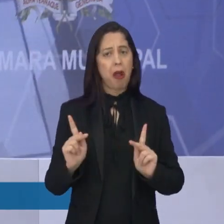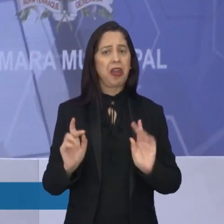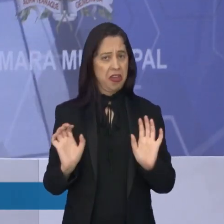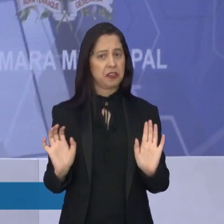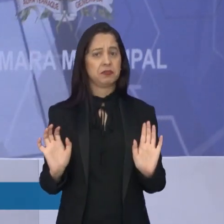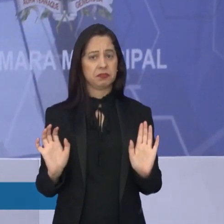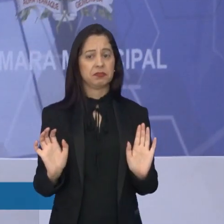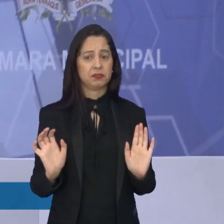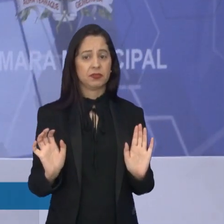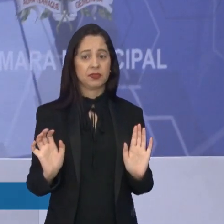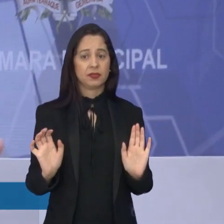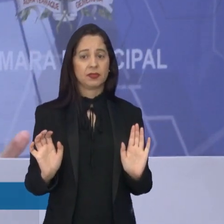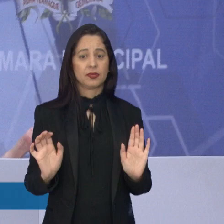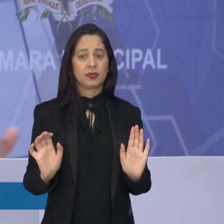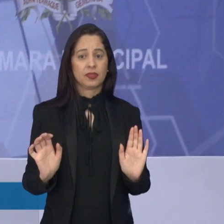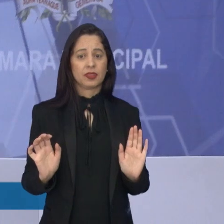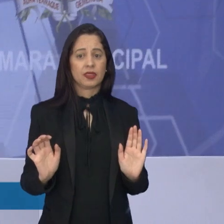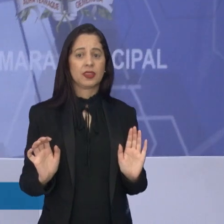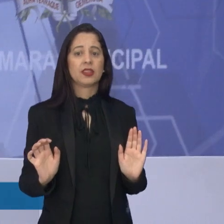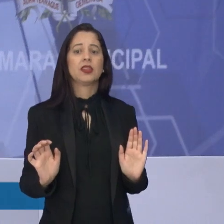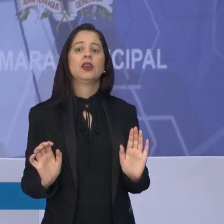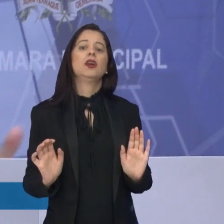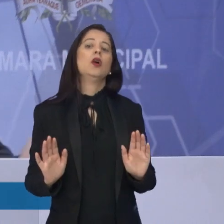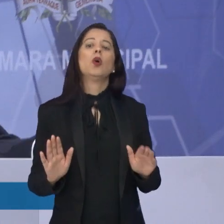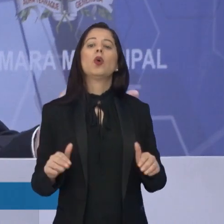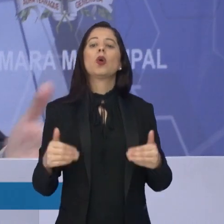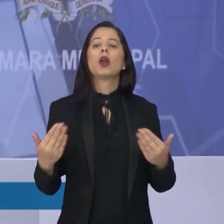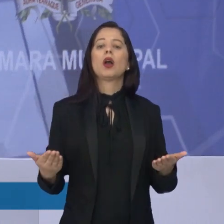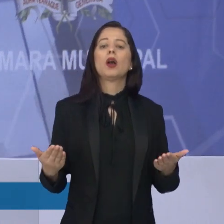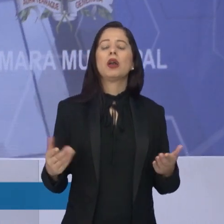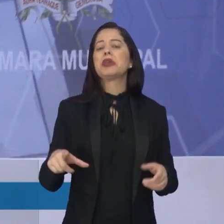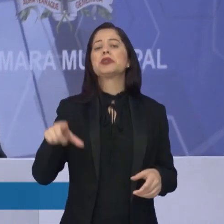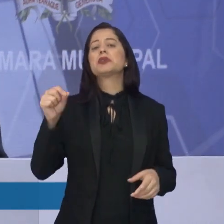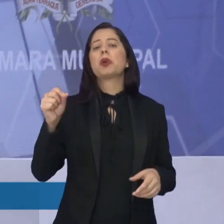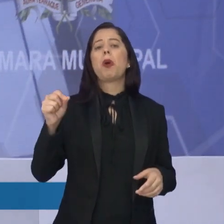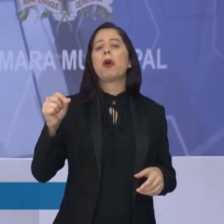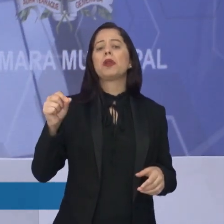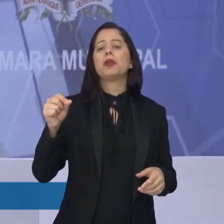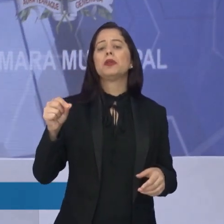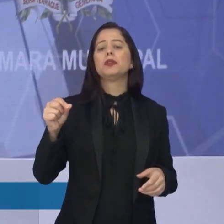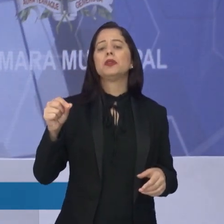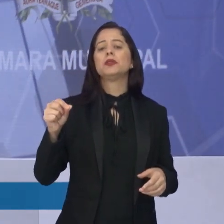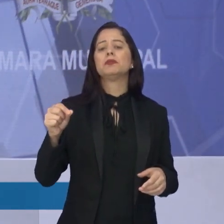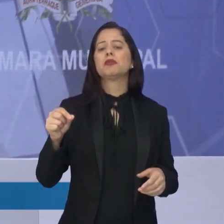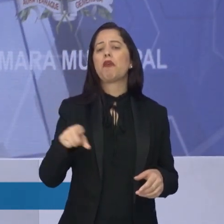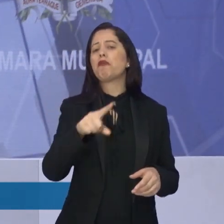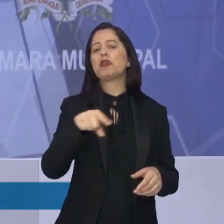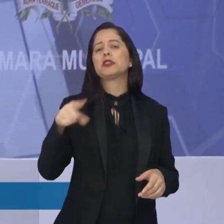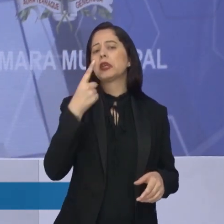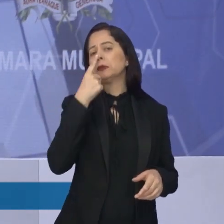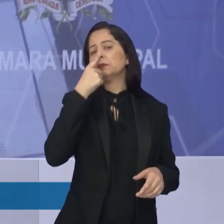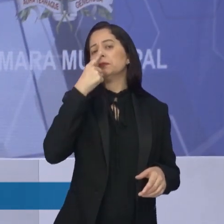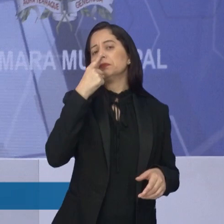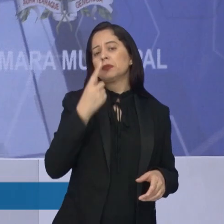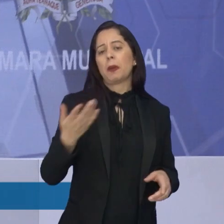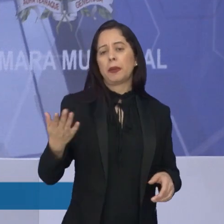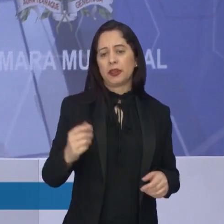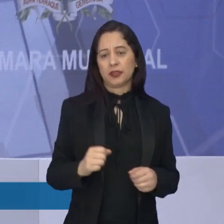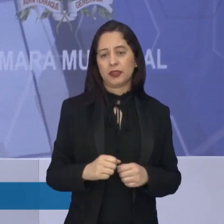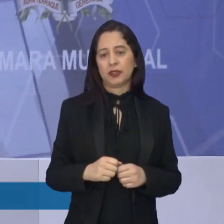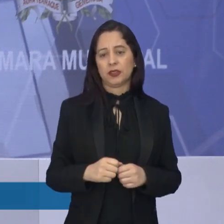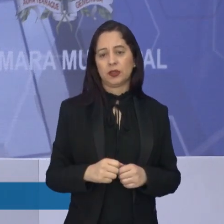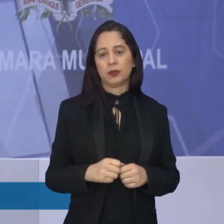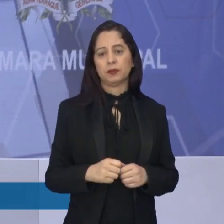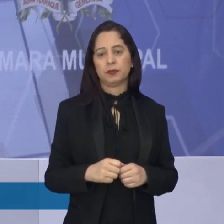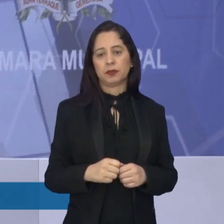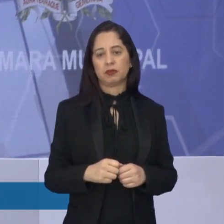Ok, vamos usar o quê? Que deflator? Vamos escolher o deflator preferido de 10 em cada 10